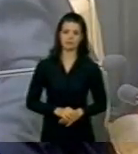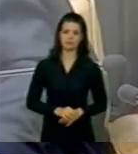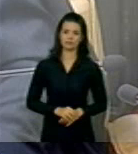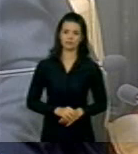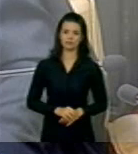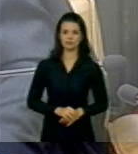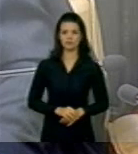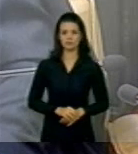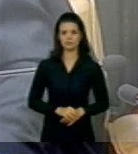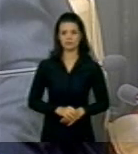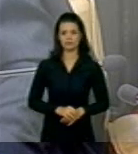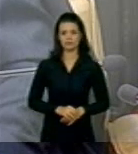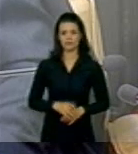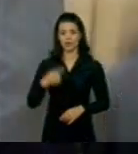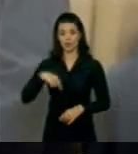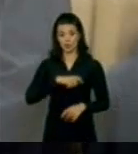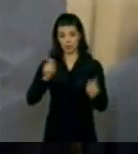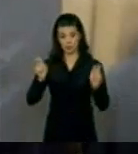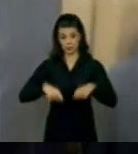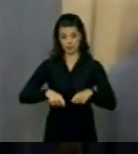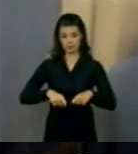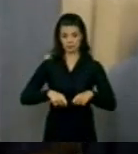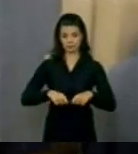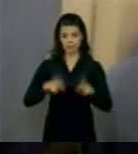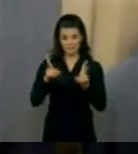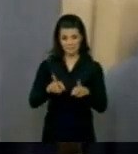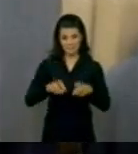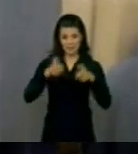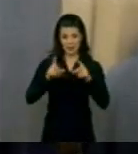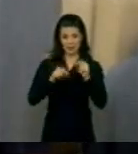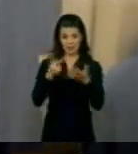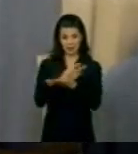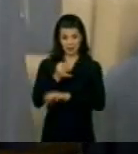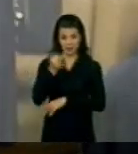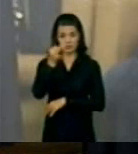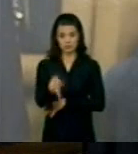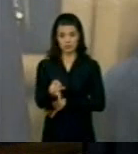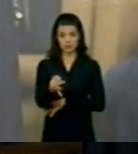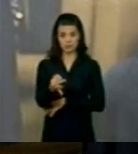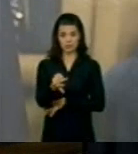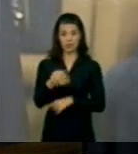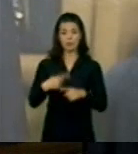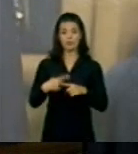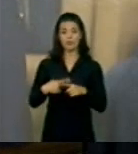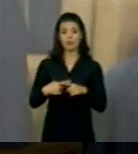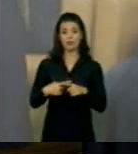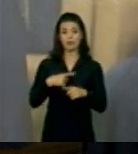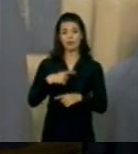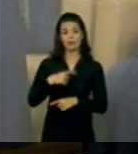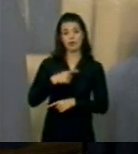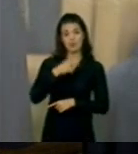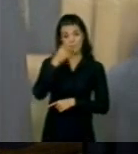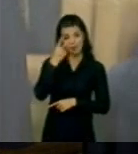Nós podemos perceber o seu alcance por aquilo que eu ousaria chamar de história e geografia